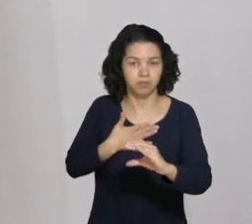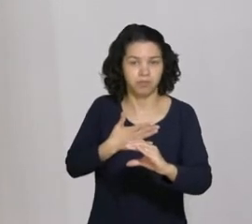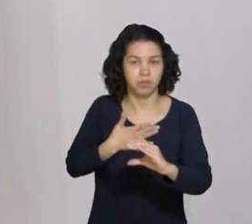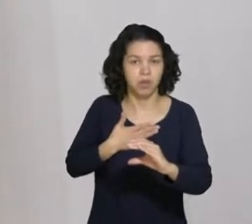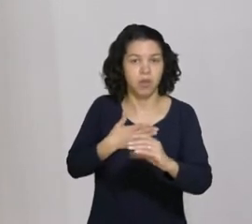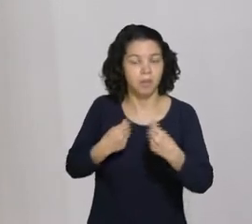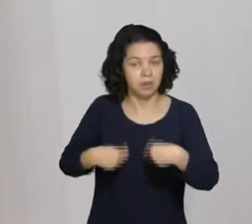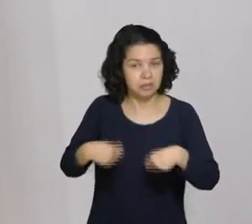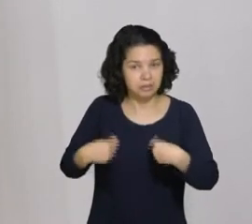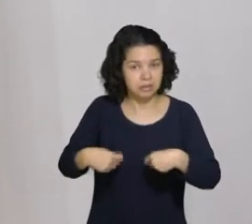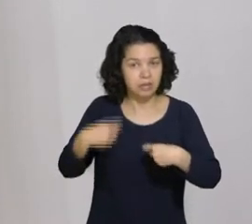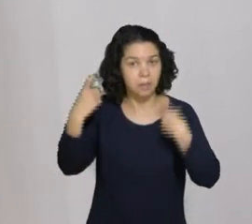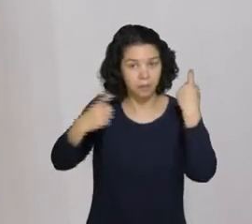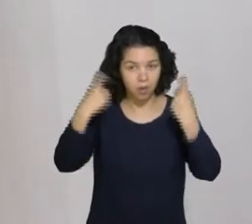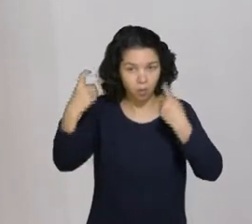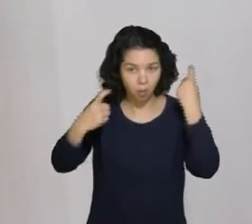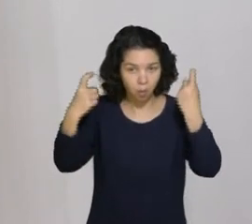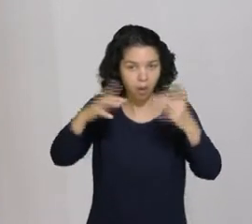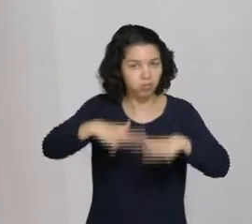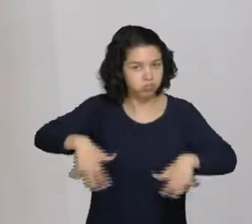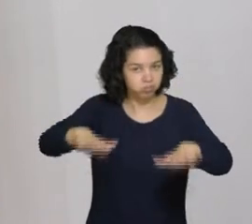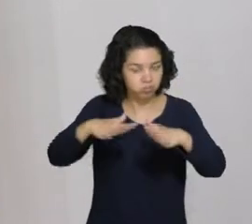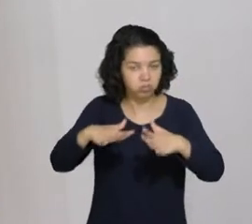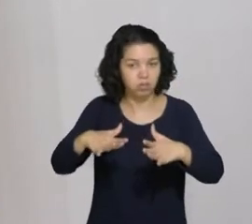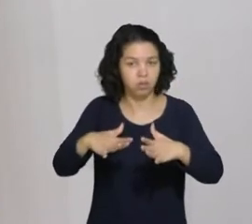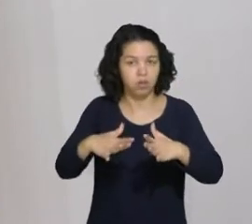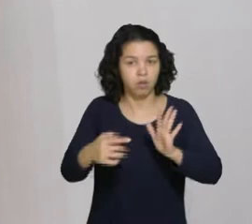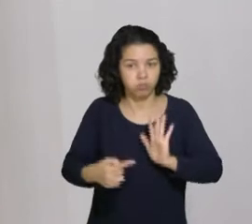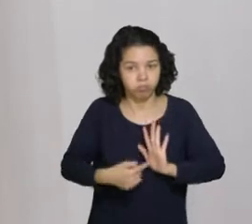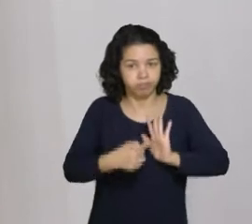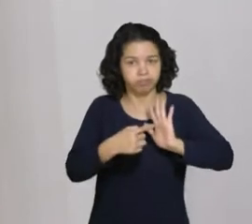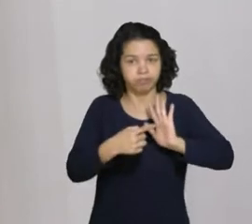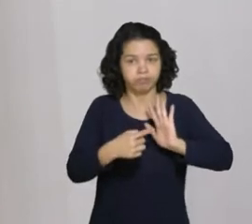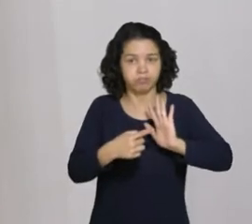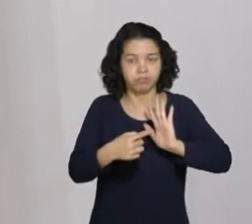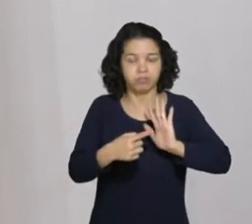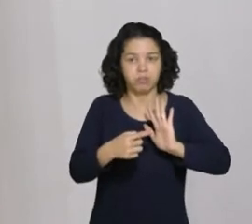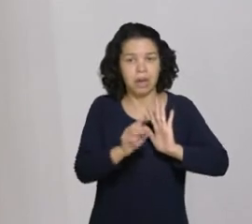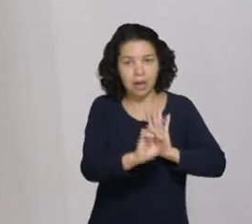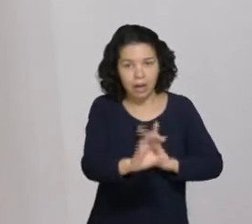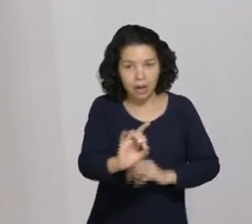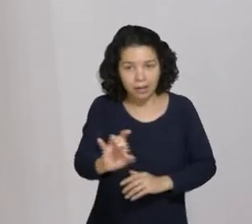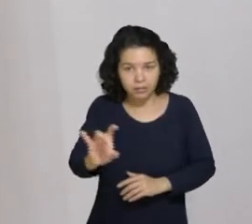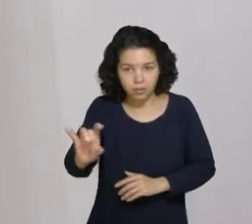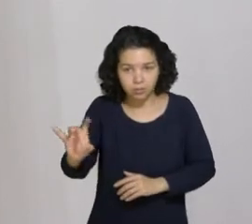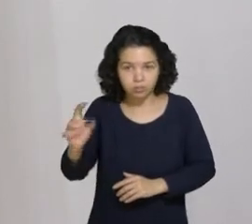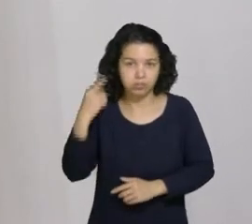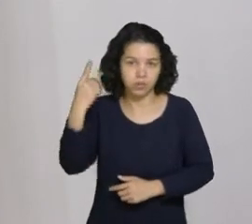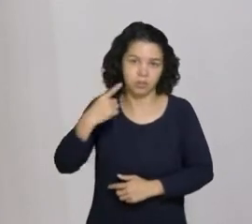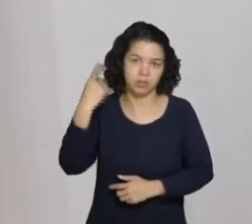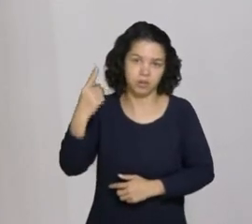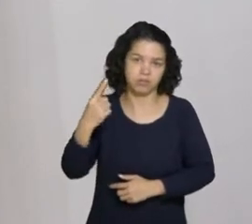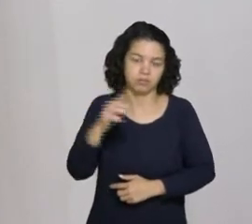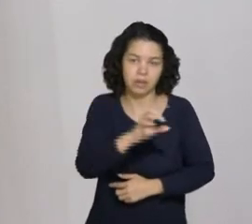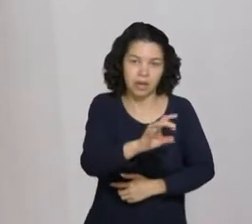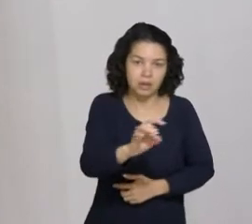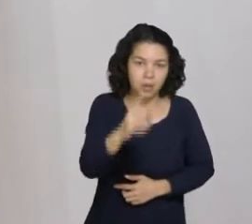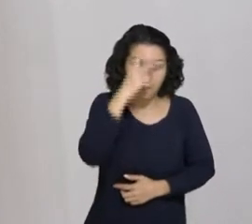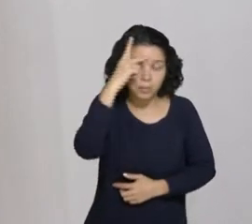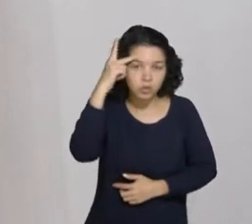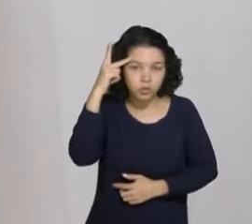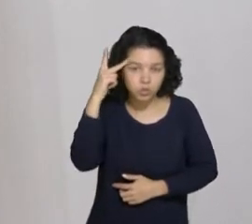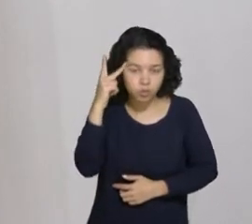a todos nós deveria tocar o coração de cada um dos deputados aqui e de cada uma as pessoas que se